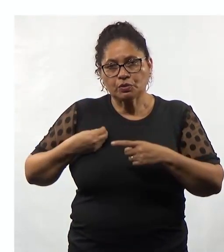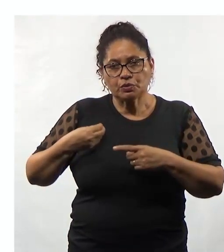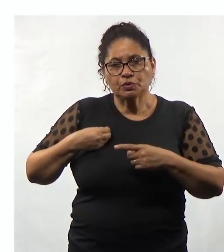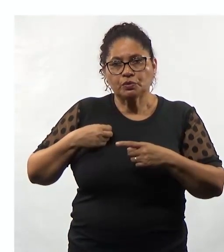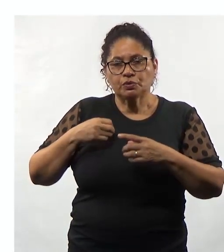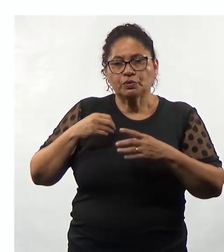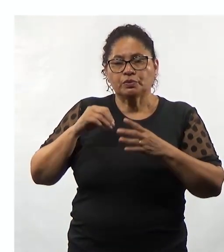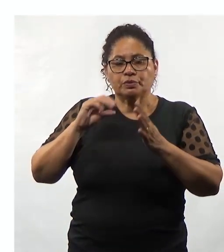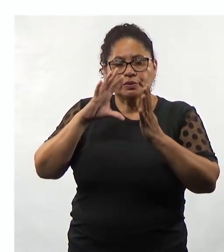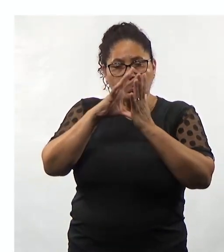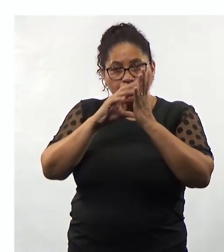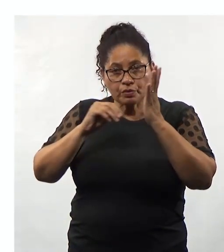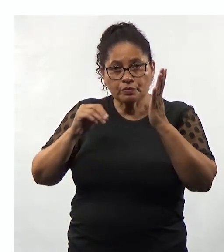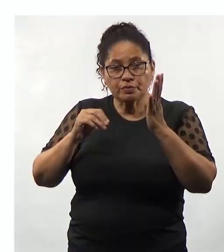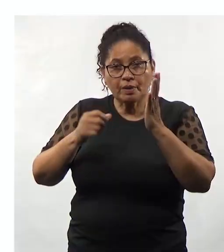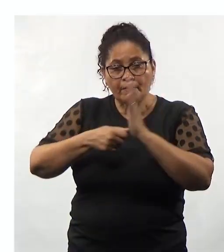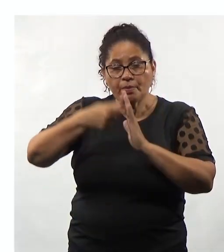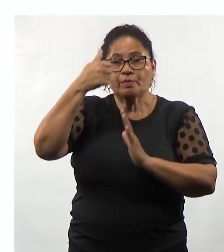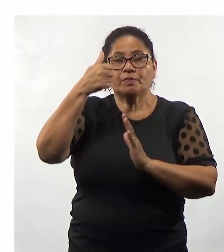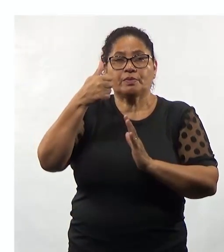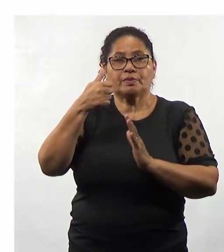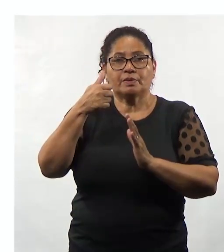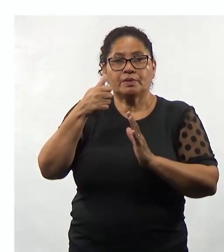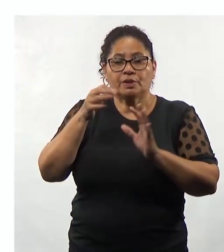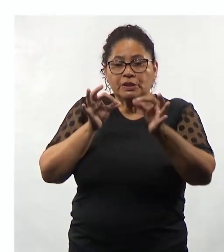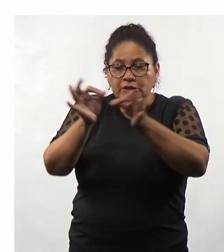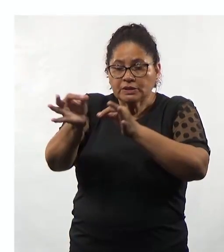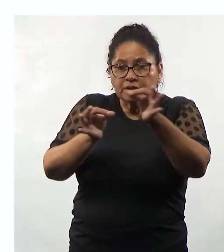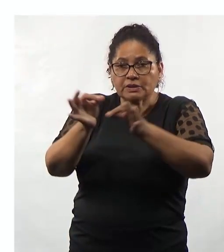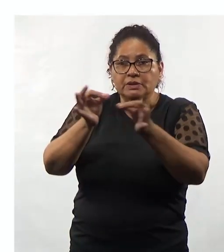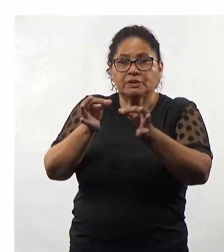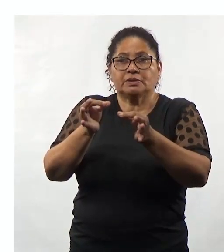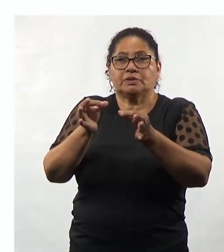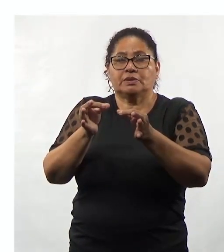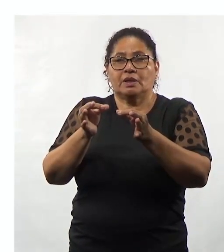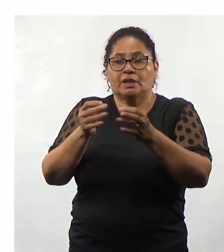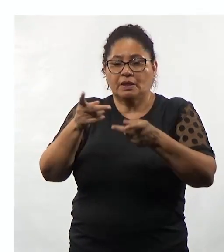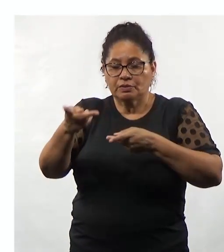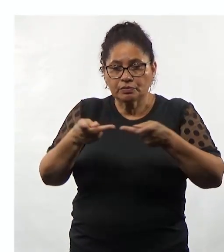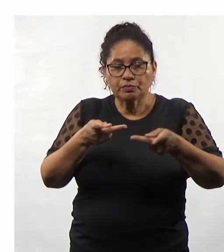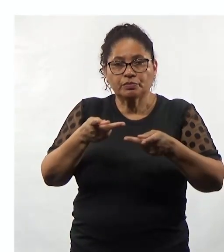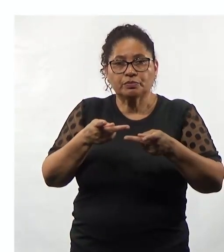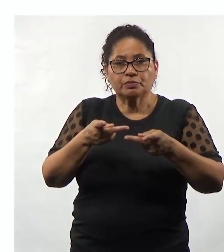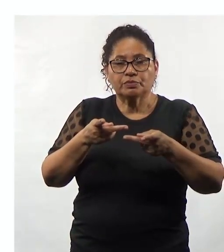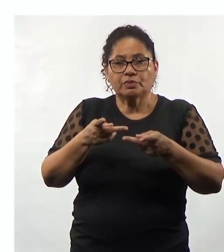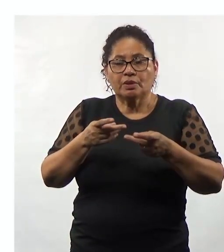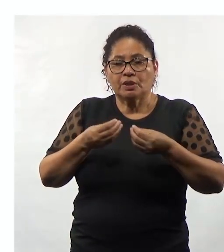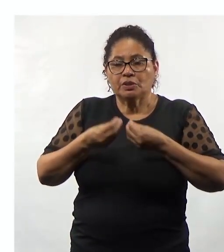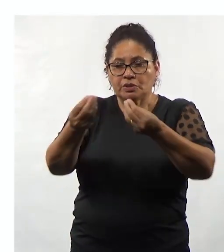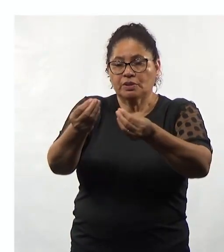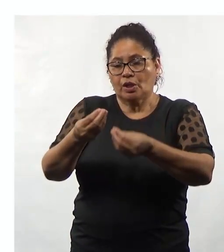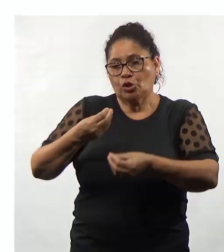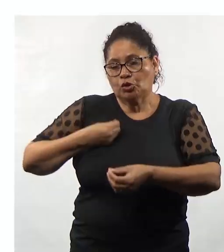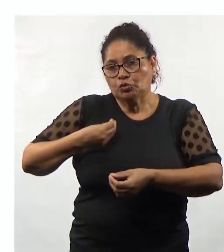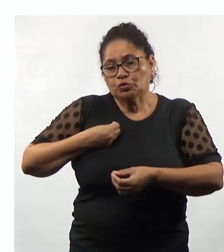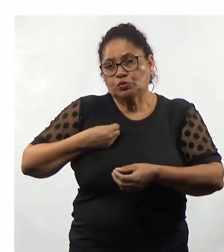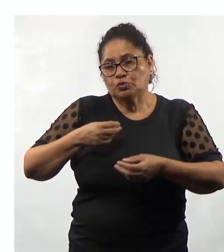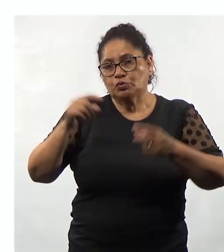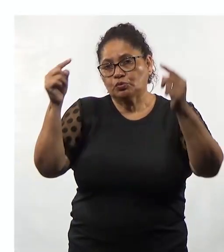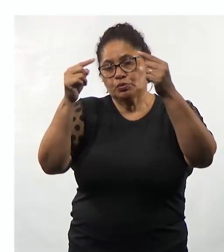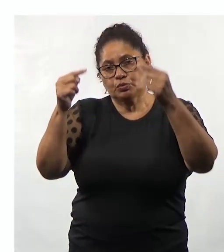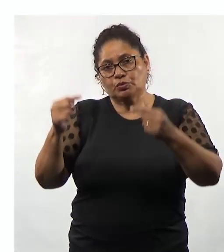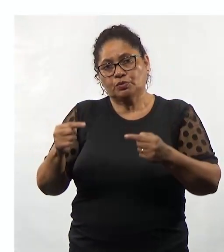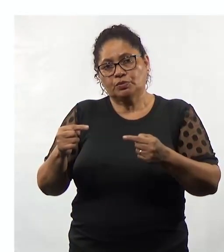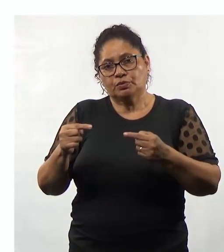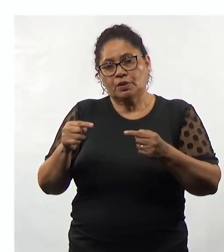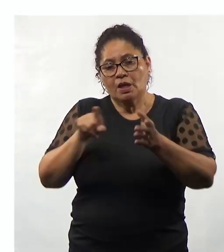corte, rodar o modelo pela primeira vez, analisar os tipos de cada projeto e atribuir nota conforme os